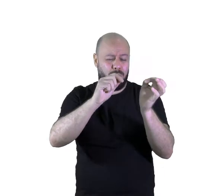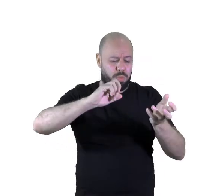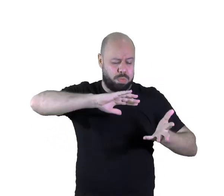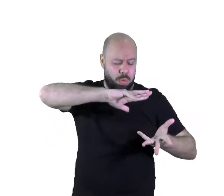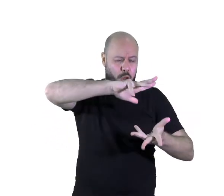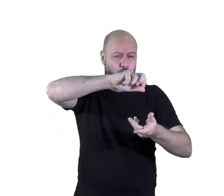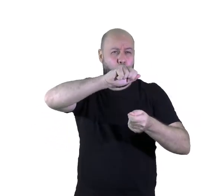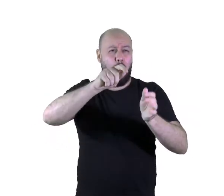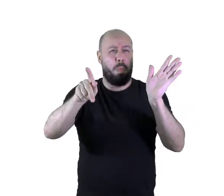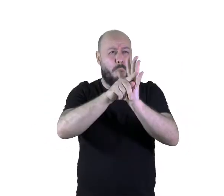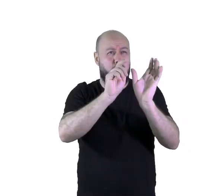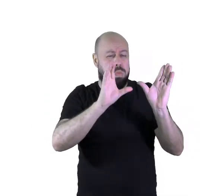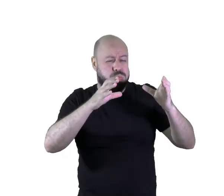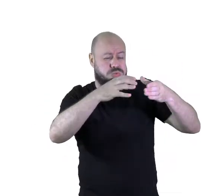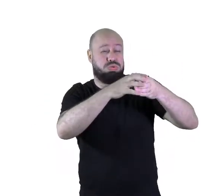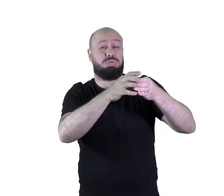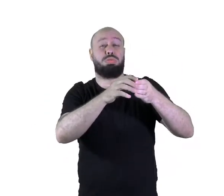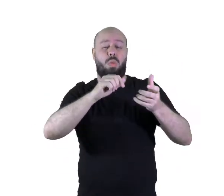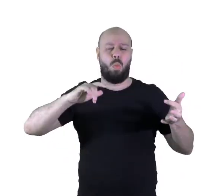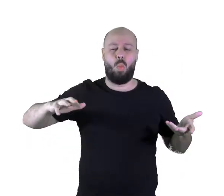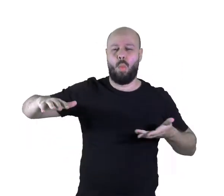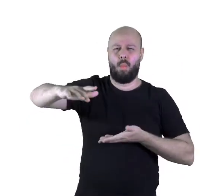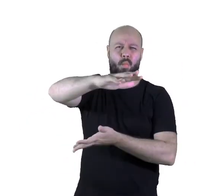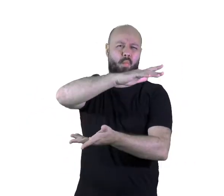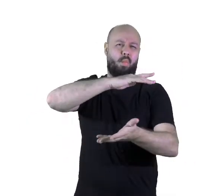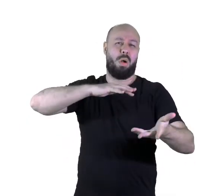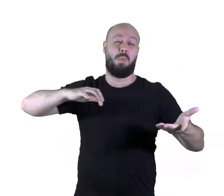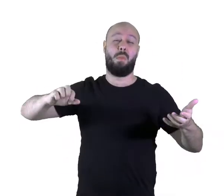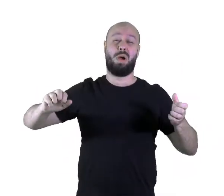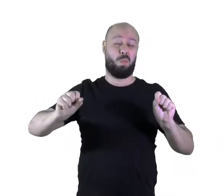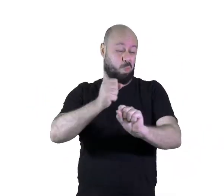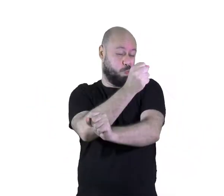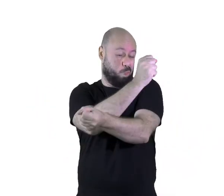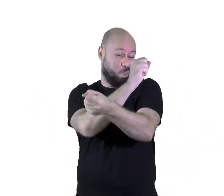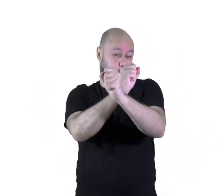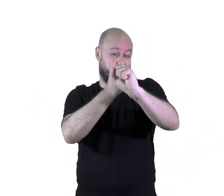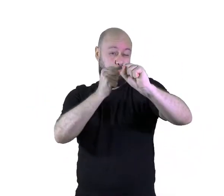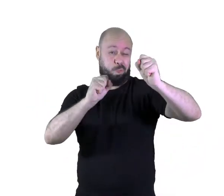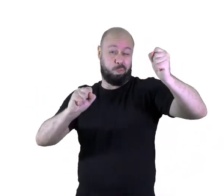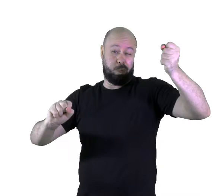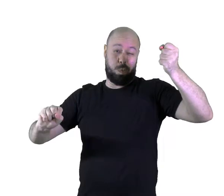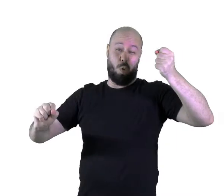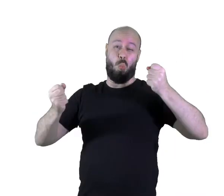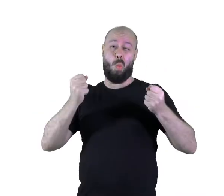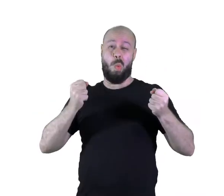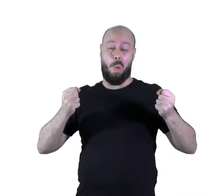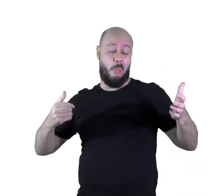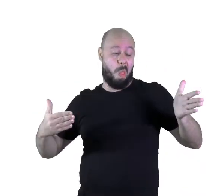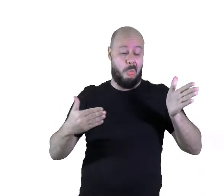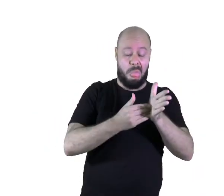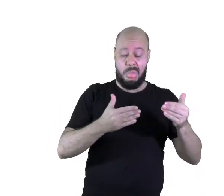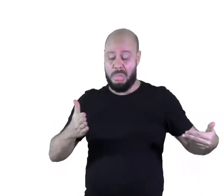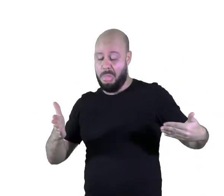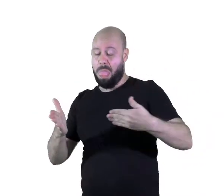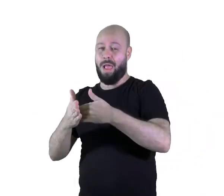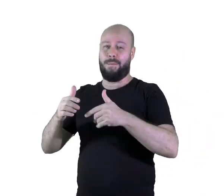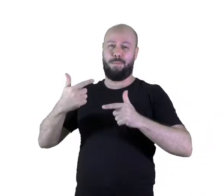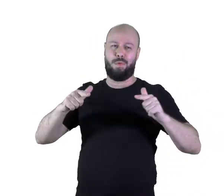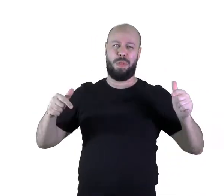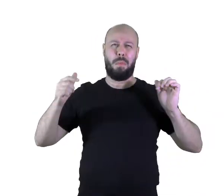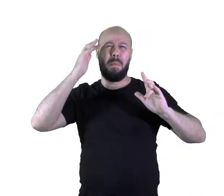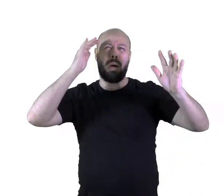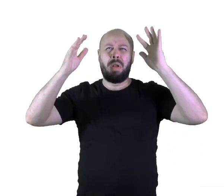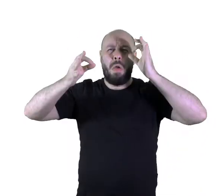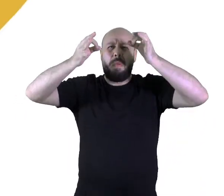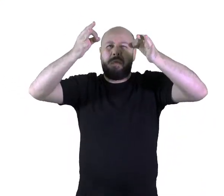nosso universo ele é inimaginavelmente grande, né? A gente não tem nem como imaginar o seu tamanho.